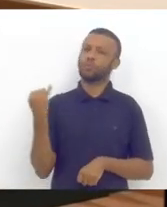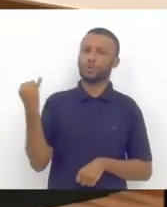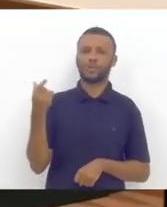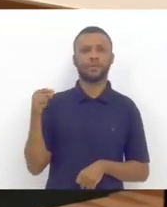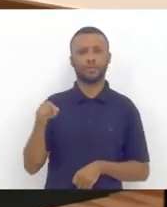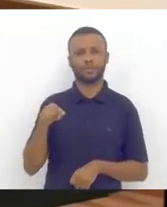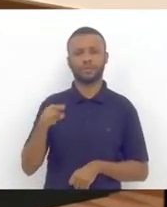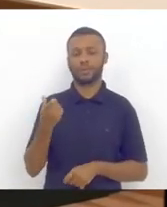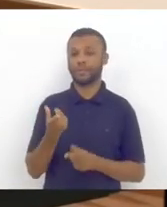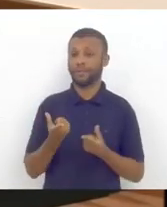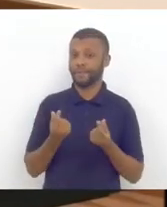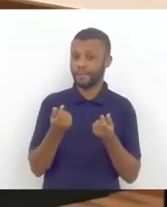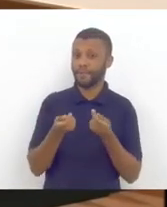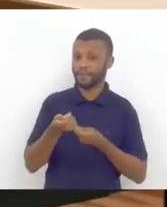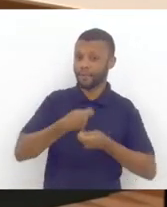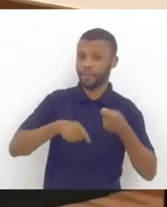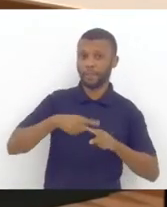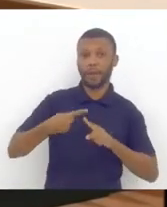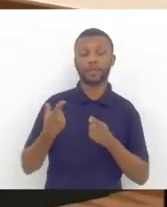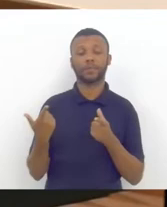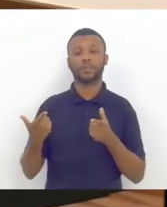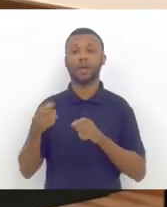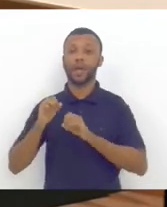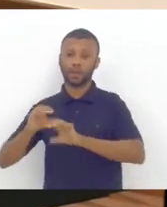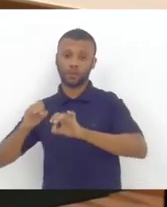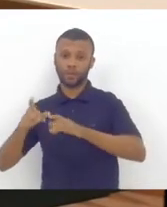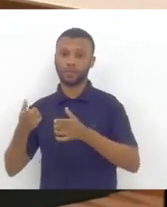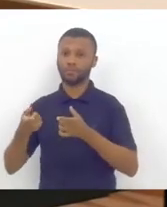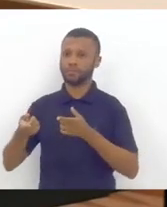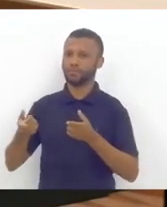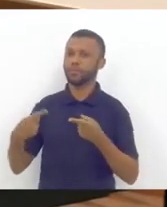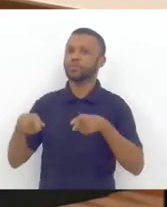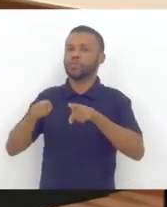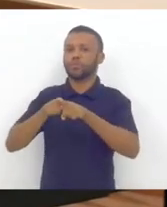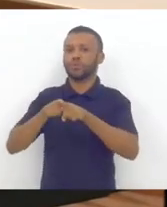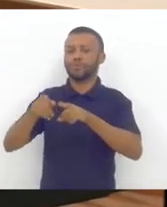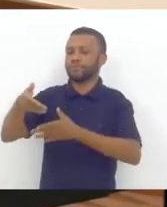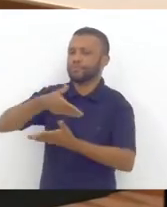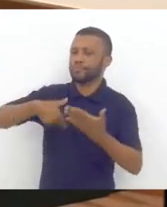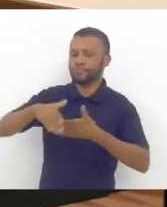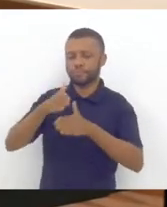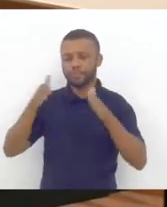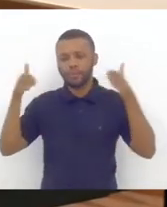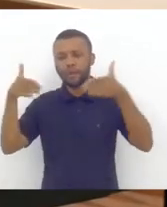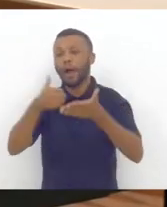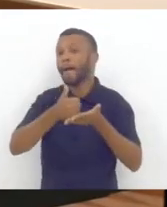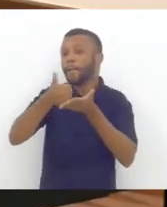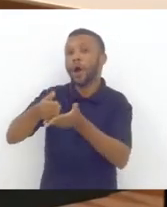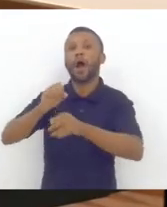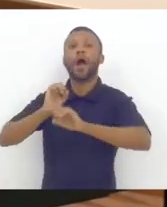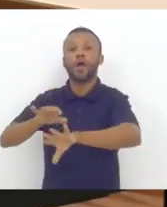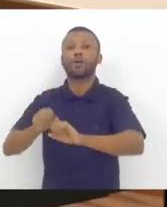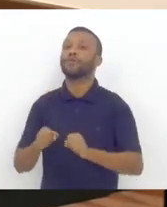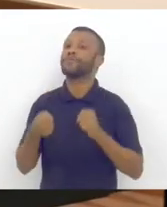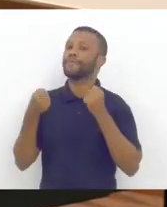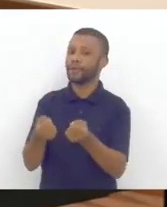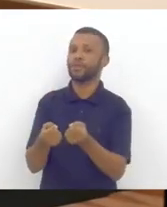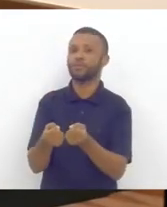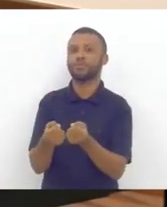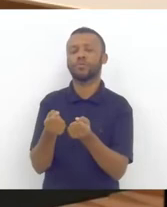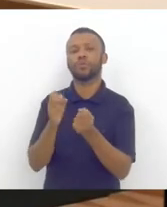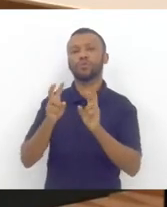que finanças e educação se reúnem em prol da educação no país. Eu defendo muito a questão